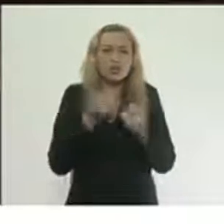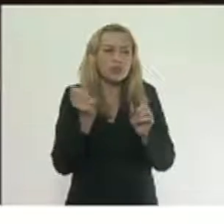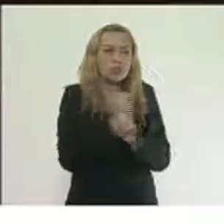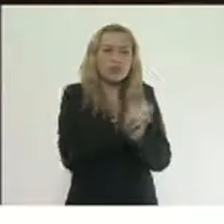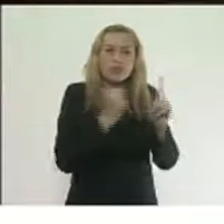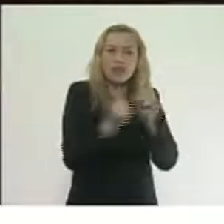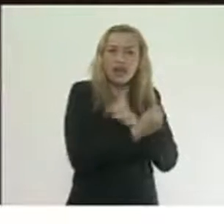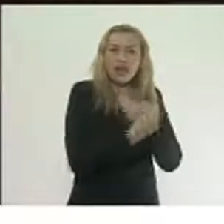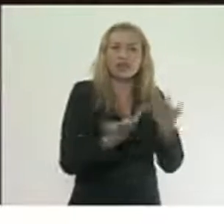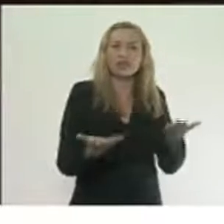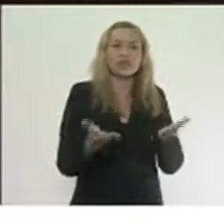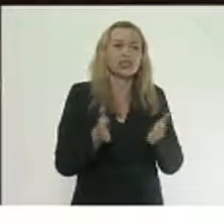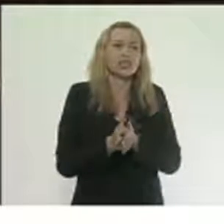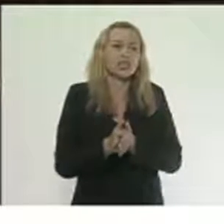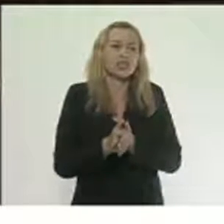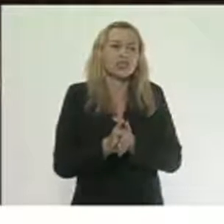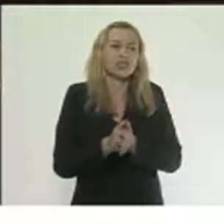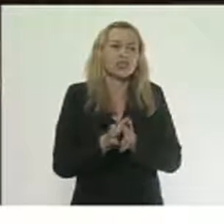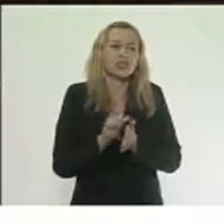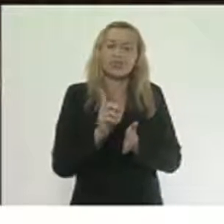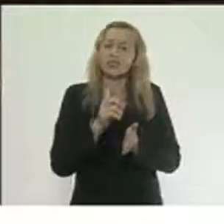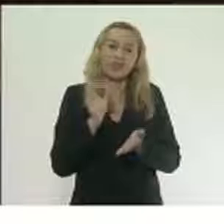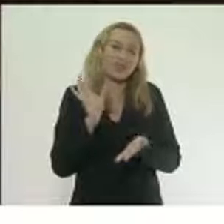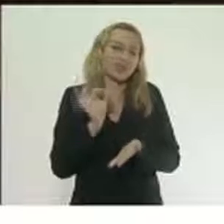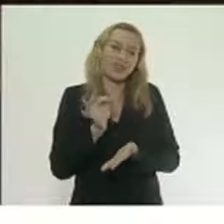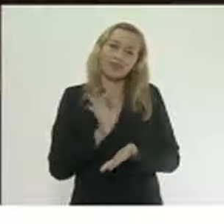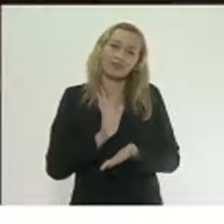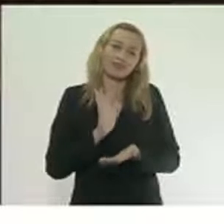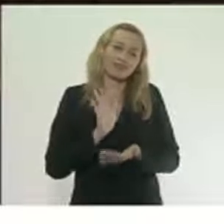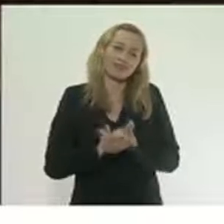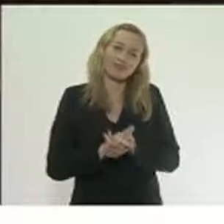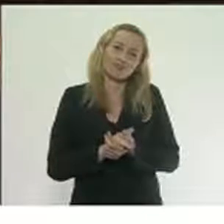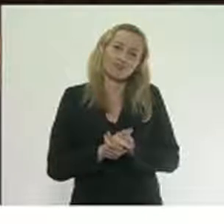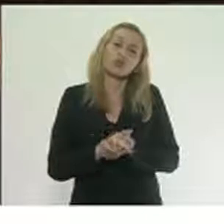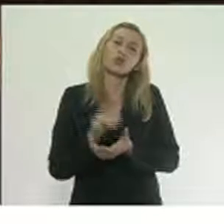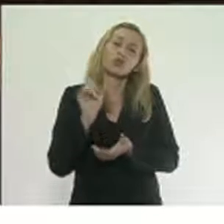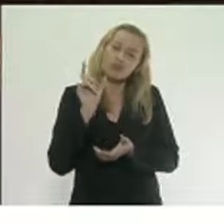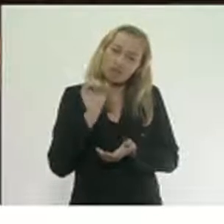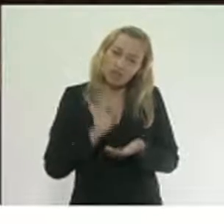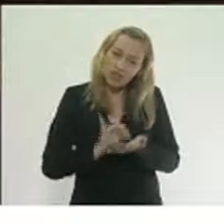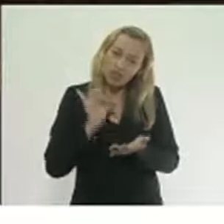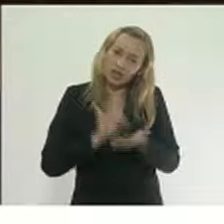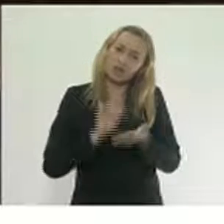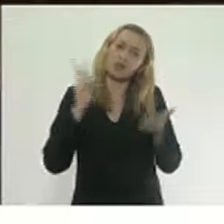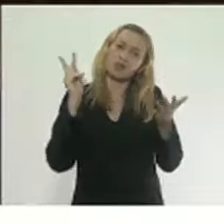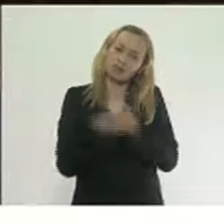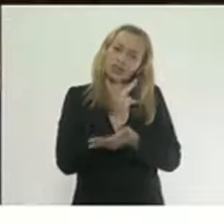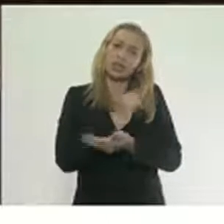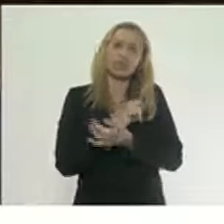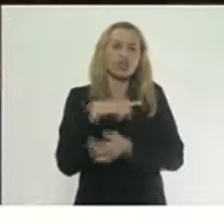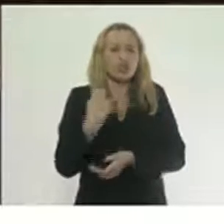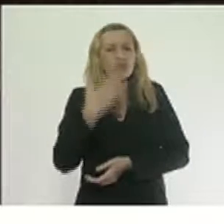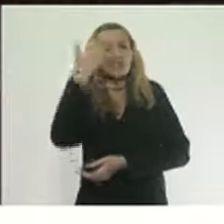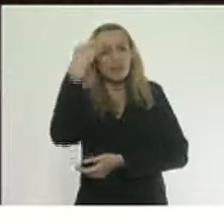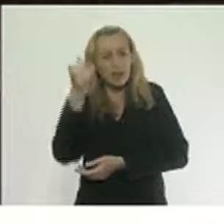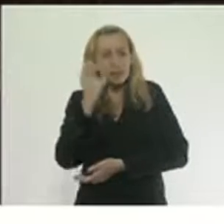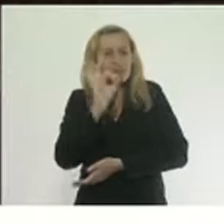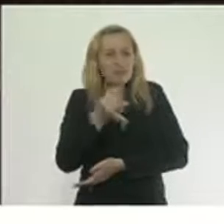sociedade que não corresponde realmente àquilo que de fato acontece. Nós sabemos